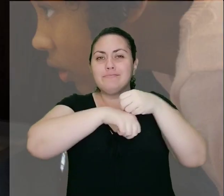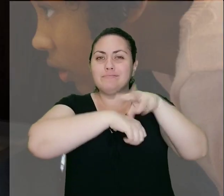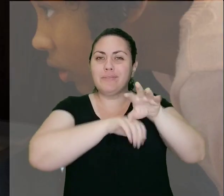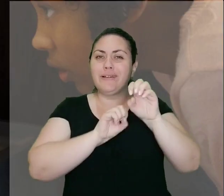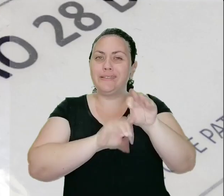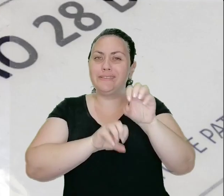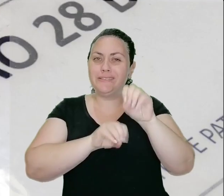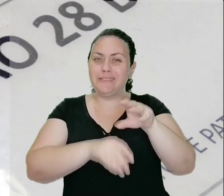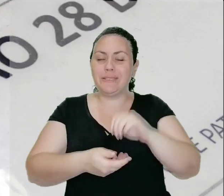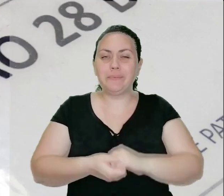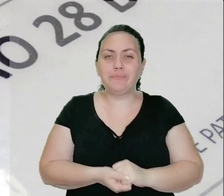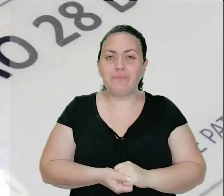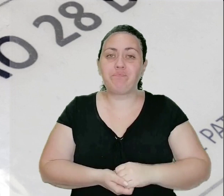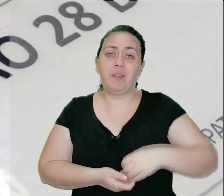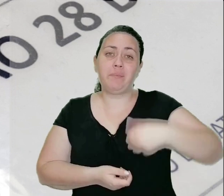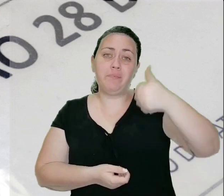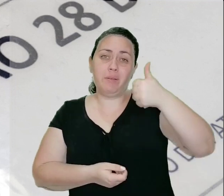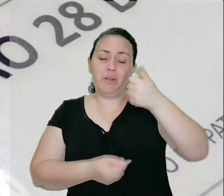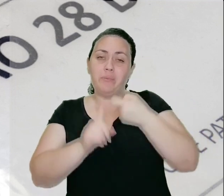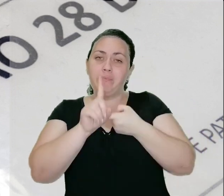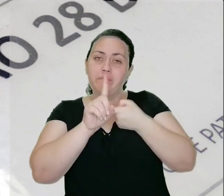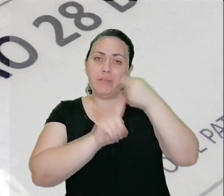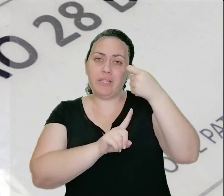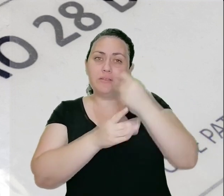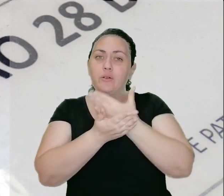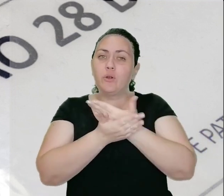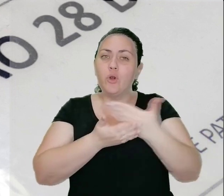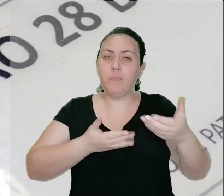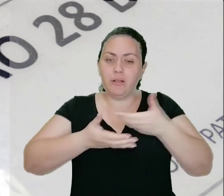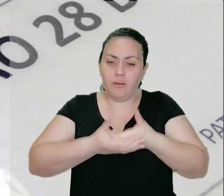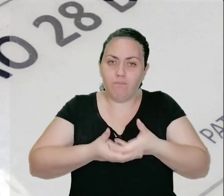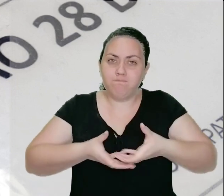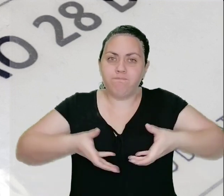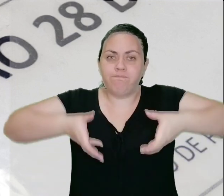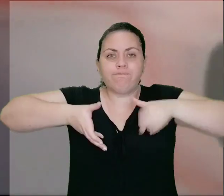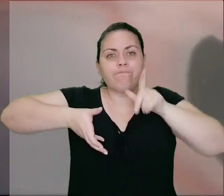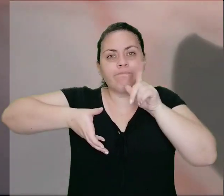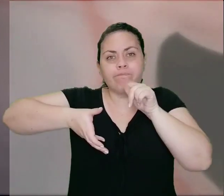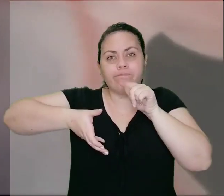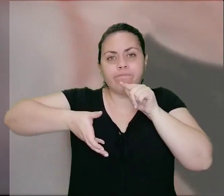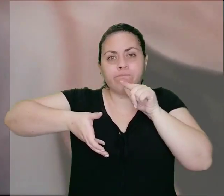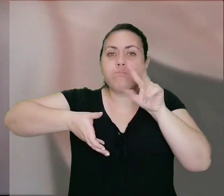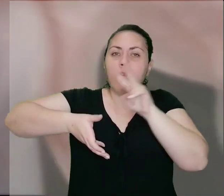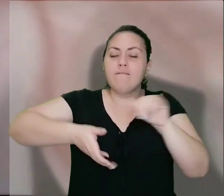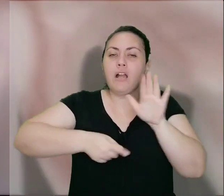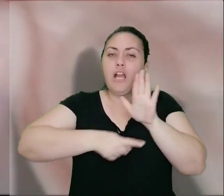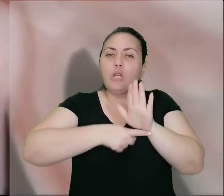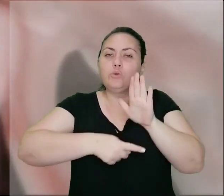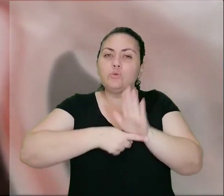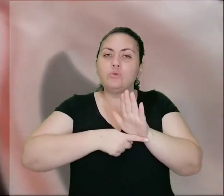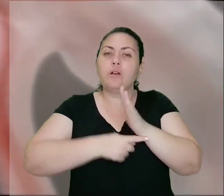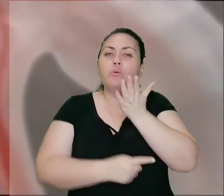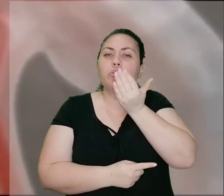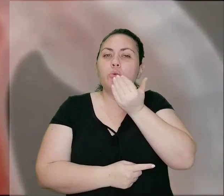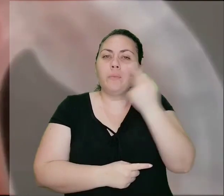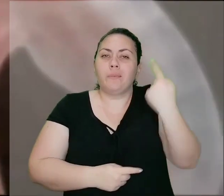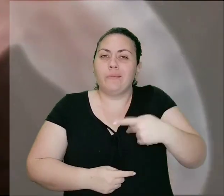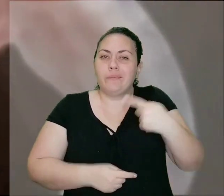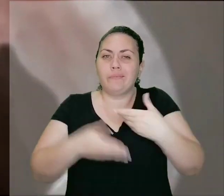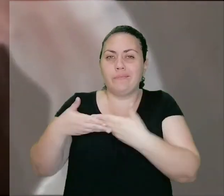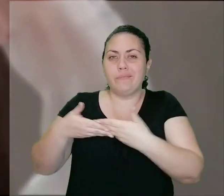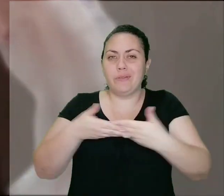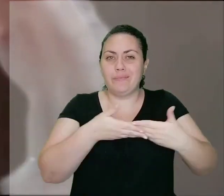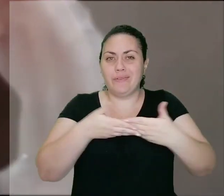pouco agora. No primeiro mês, começa o desenvolvimento da placenta, que dará nutrição para o embrião. há